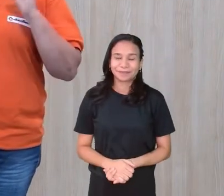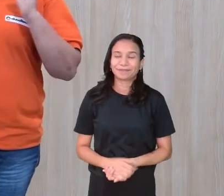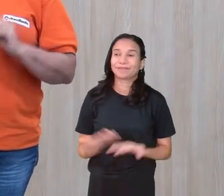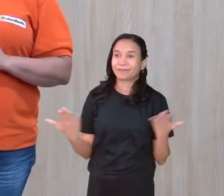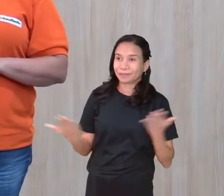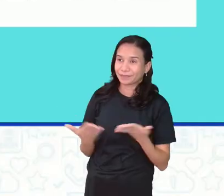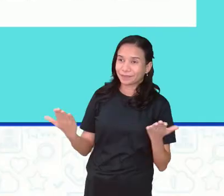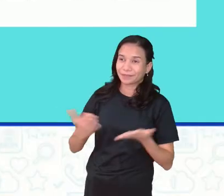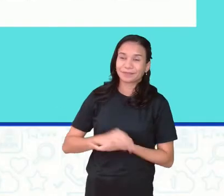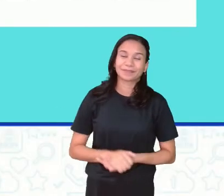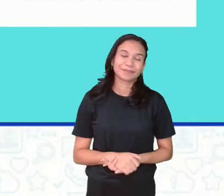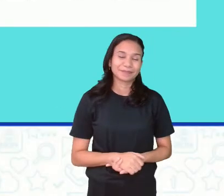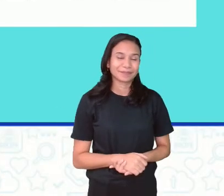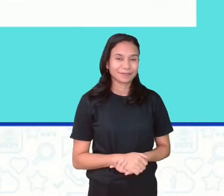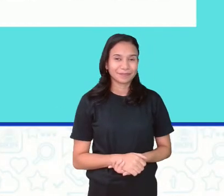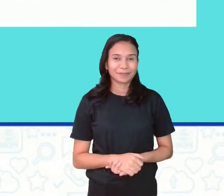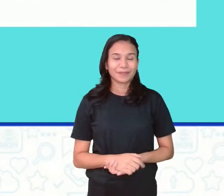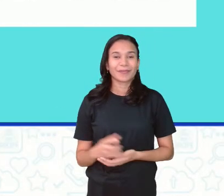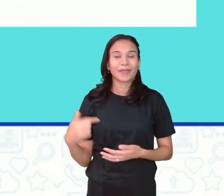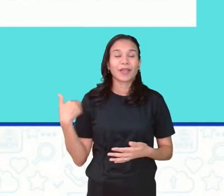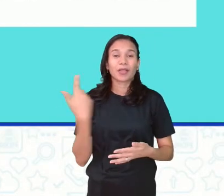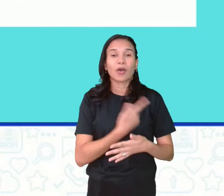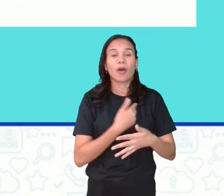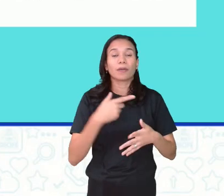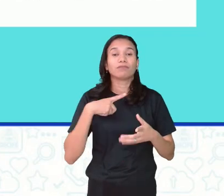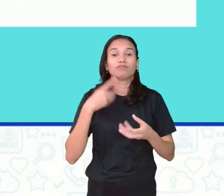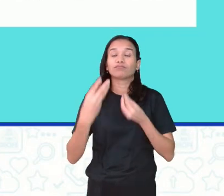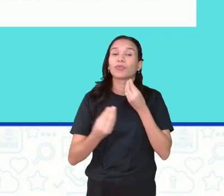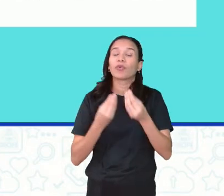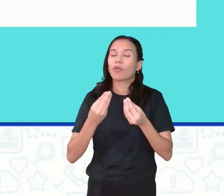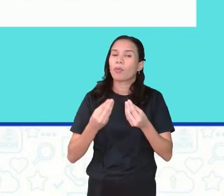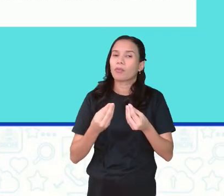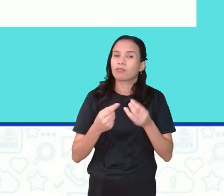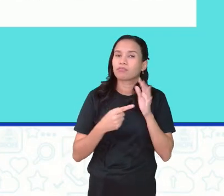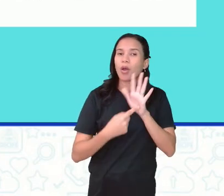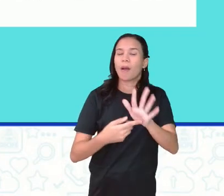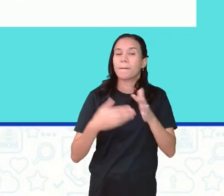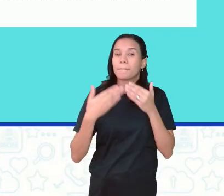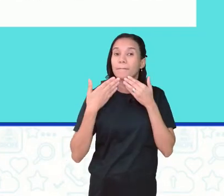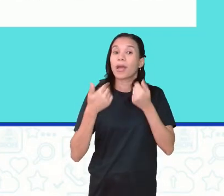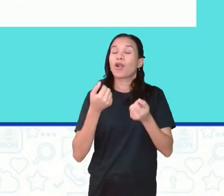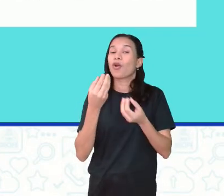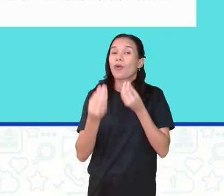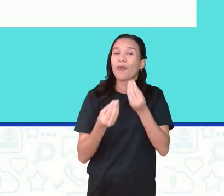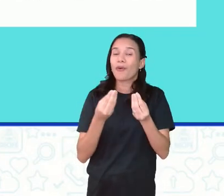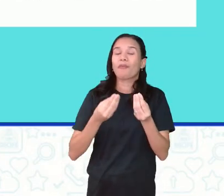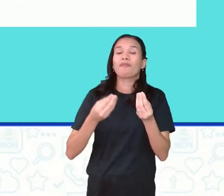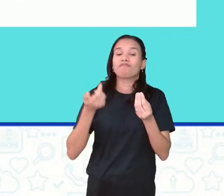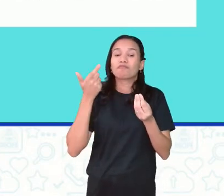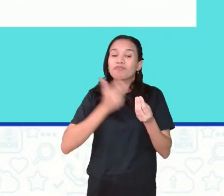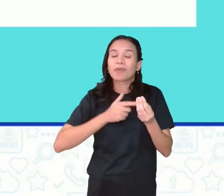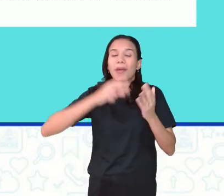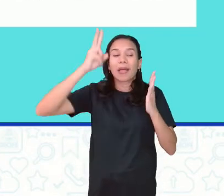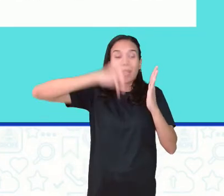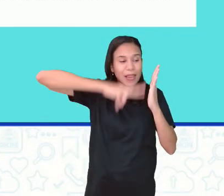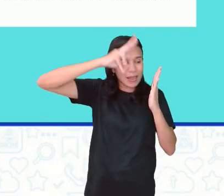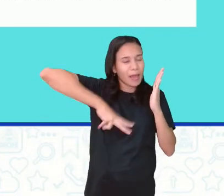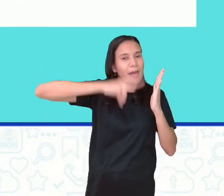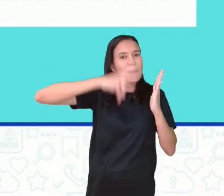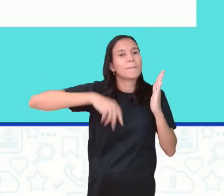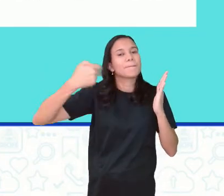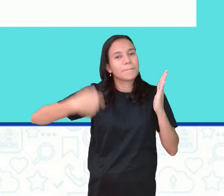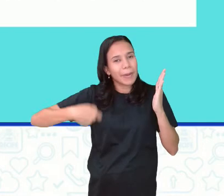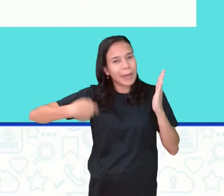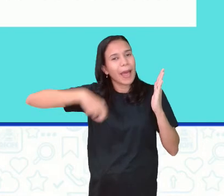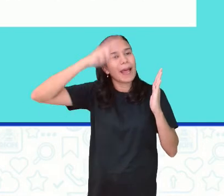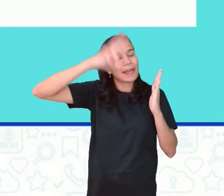Então, agora, não é? Apontamos para essa melhoria o ingrediente da leitura. Sem ela não